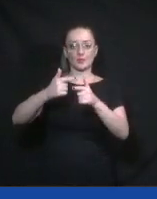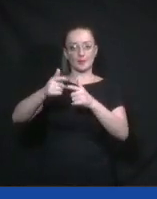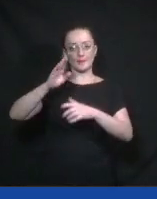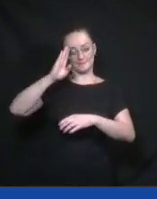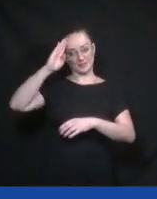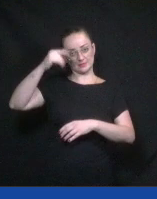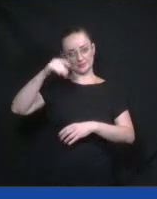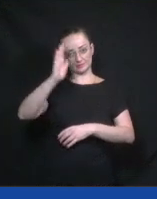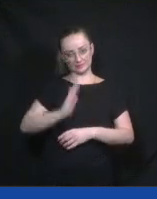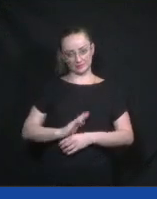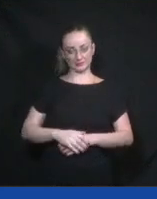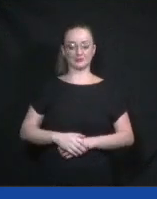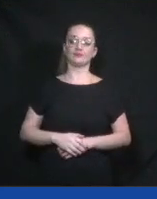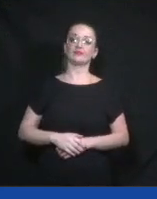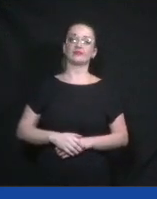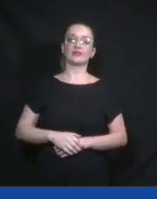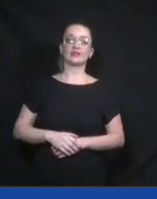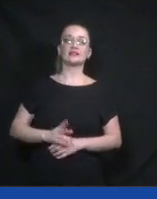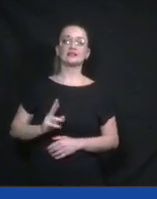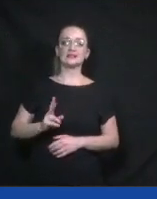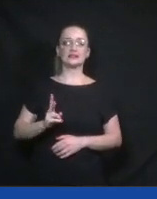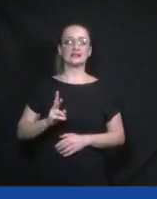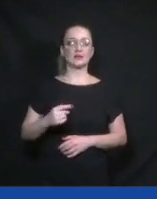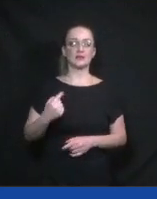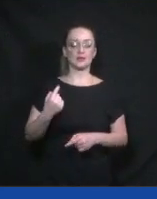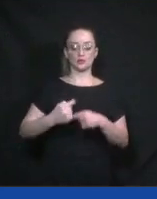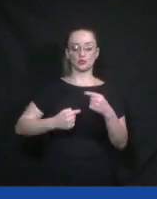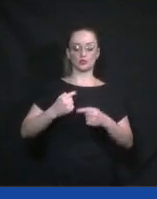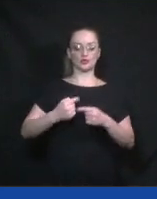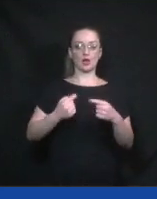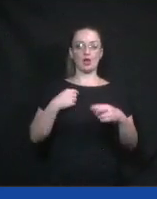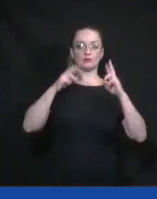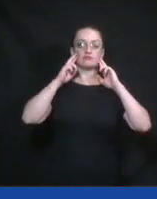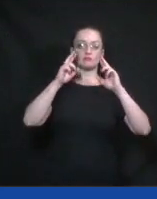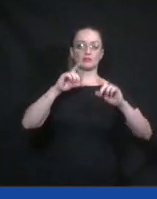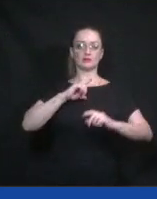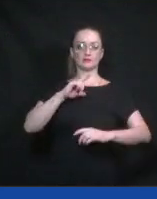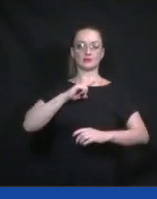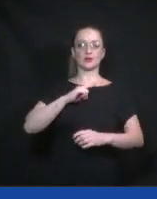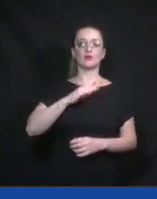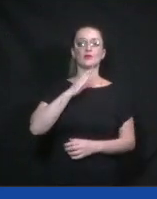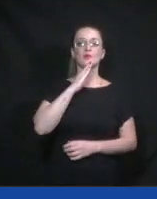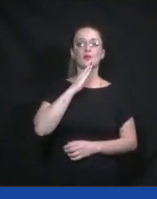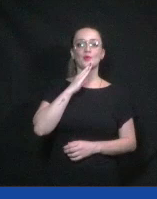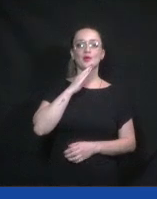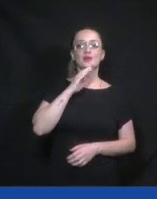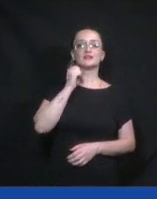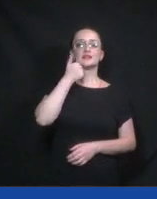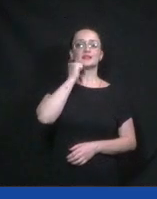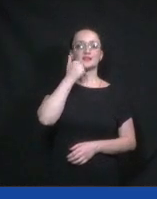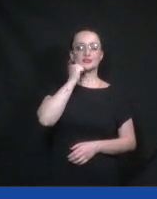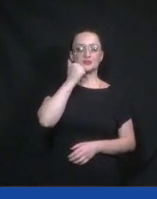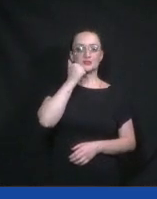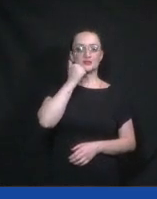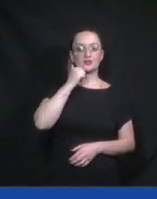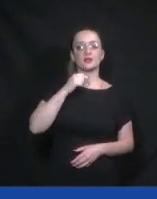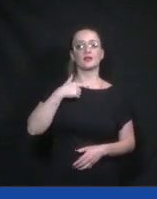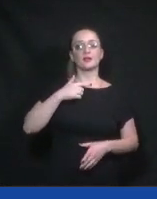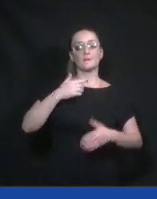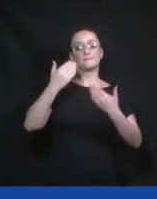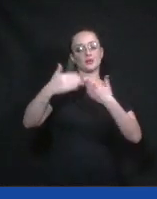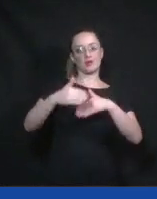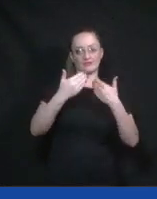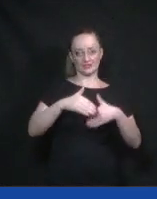principais problemas sempre com base no diálogo respeitoso e no conhecimento científico e Evidências